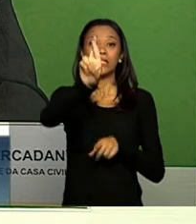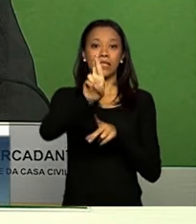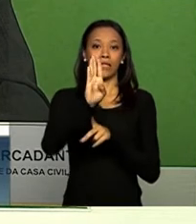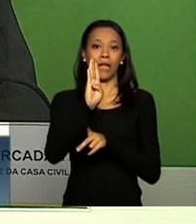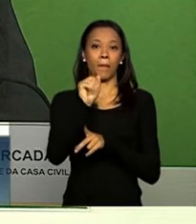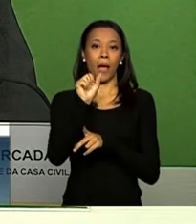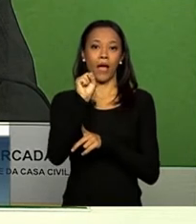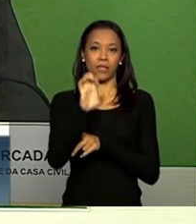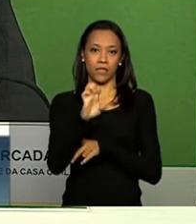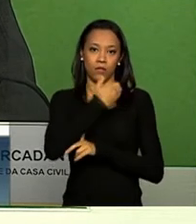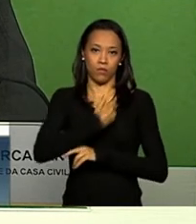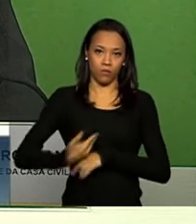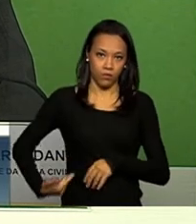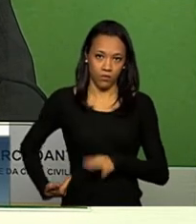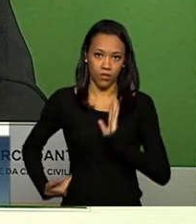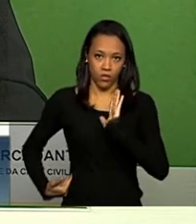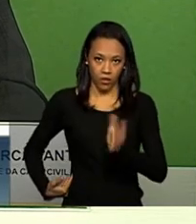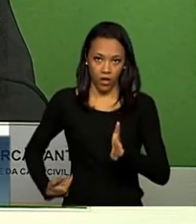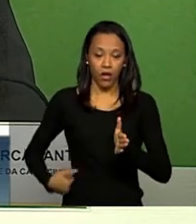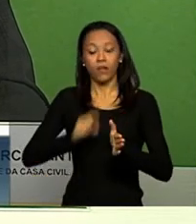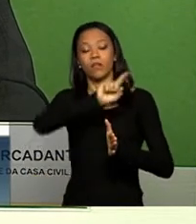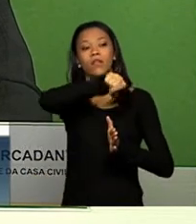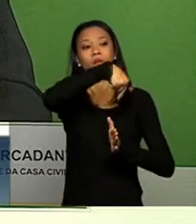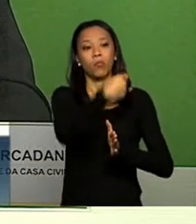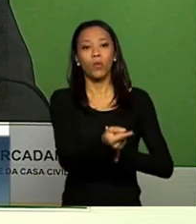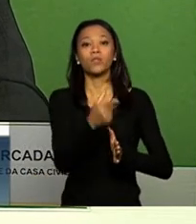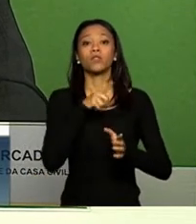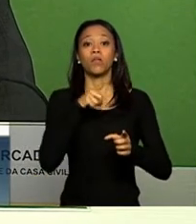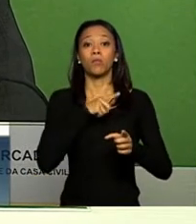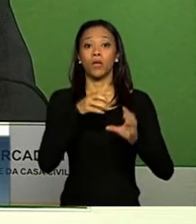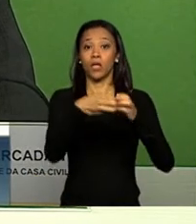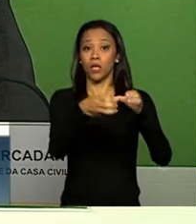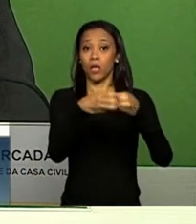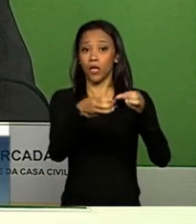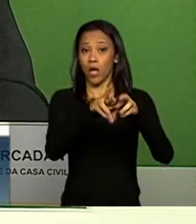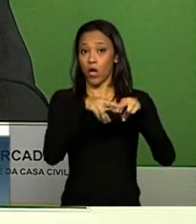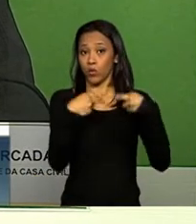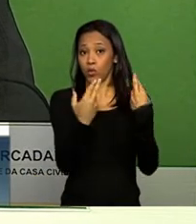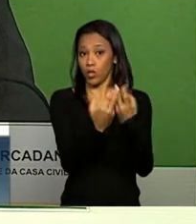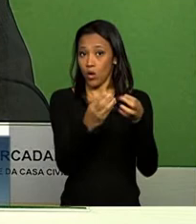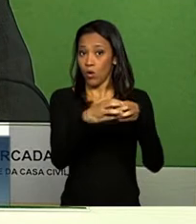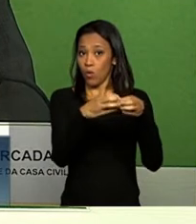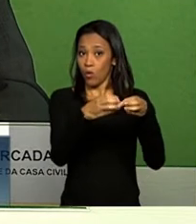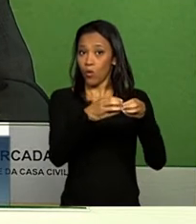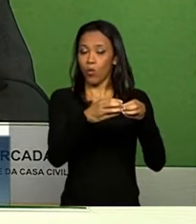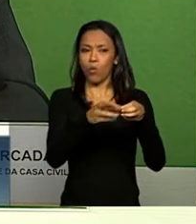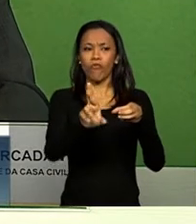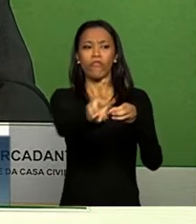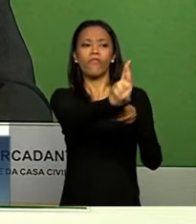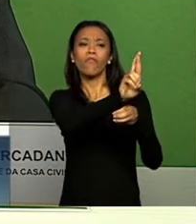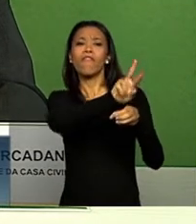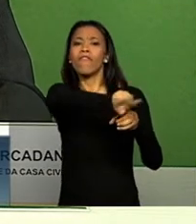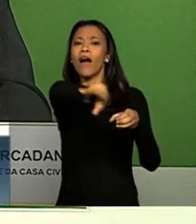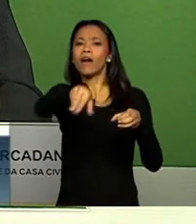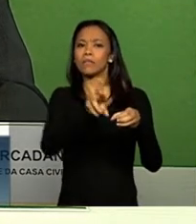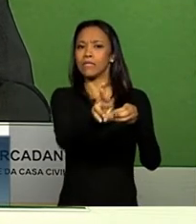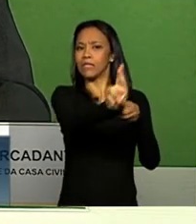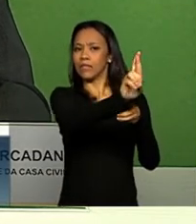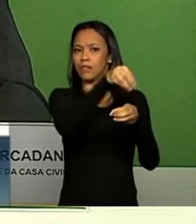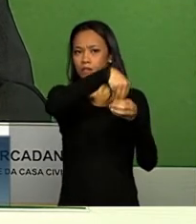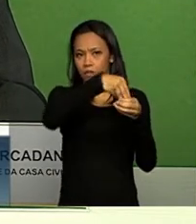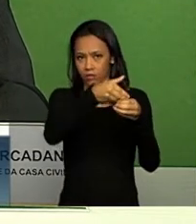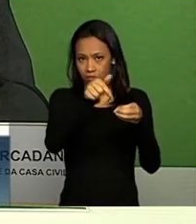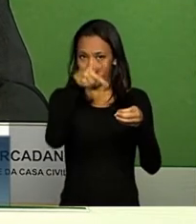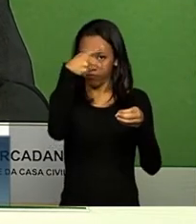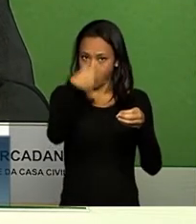no início da tarde do Colégio de Líderes com o presidente Eduardo Cunha. E eu tenho certeza que há um